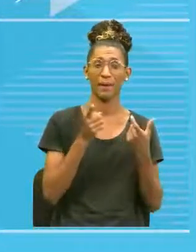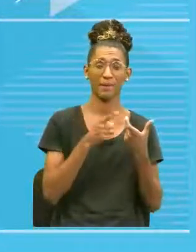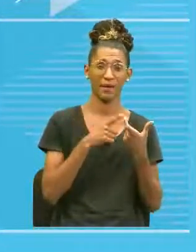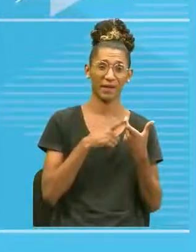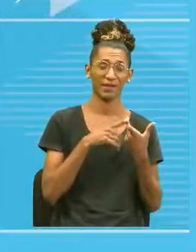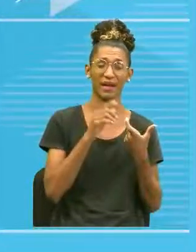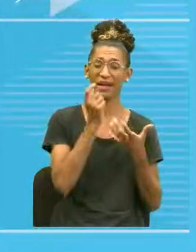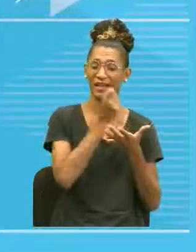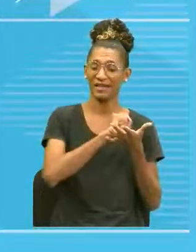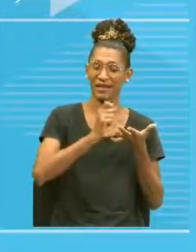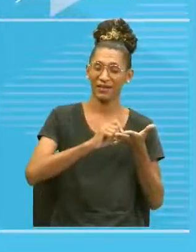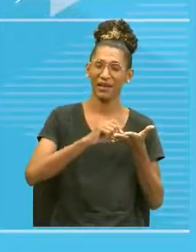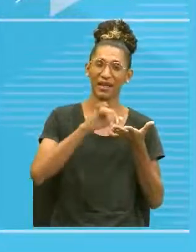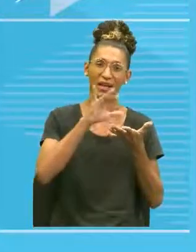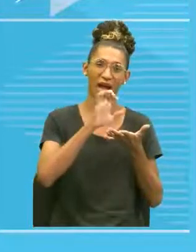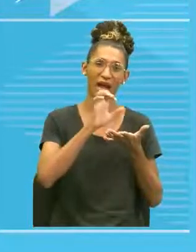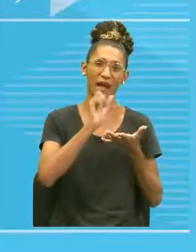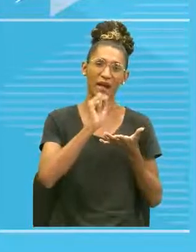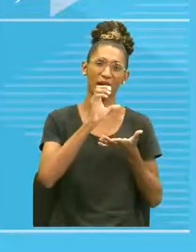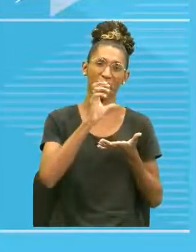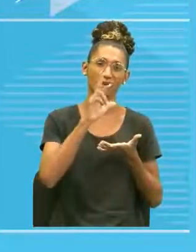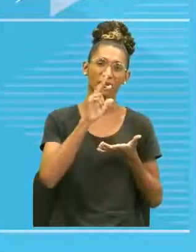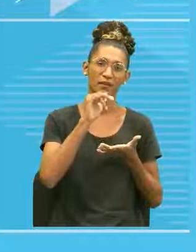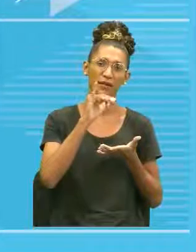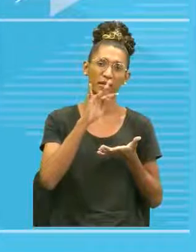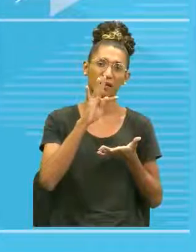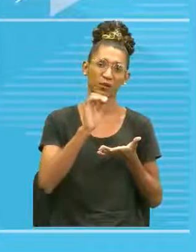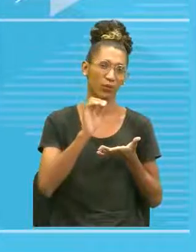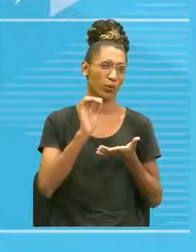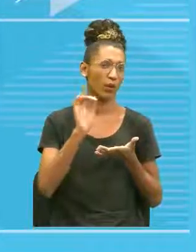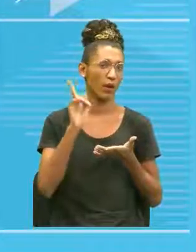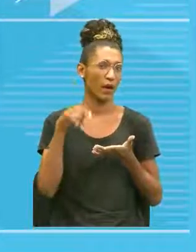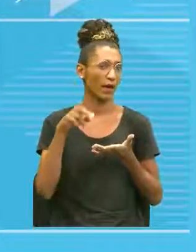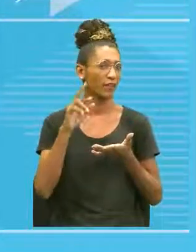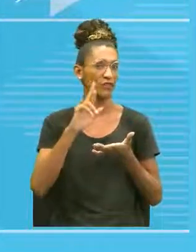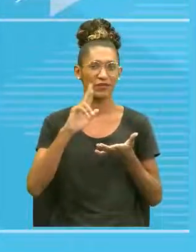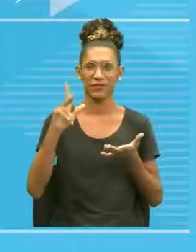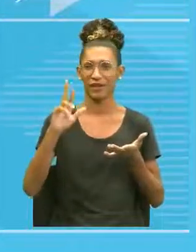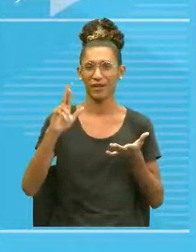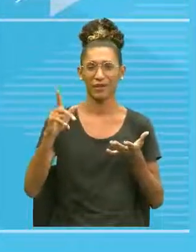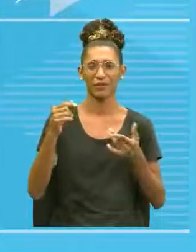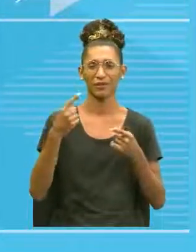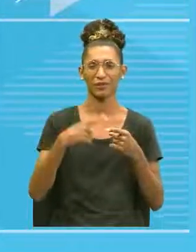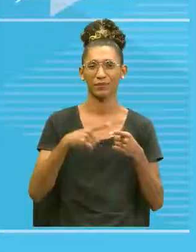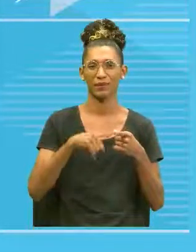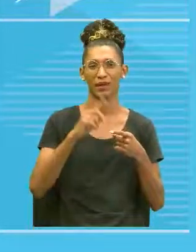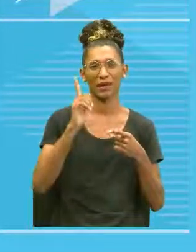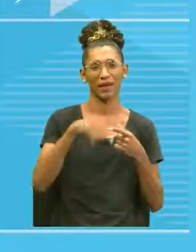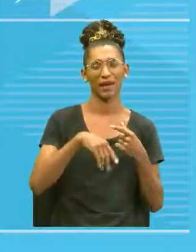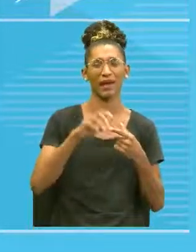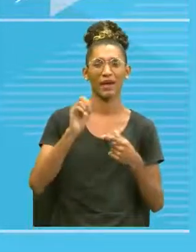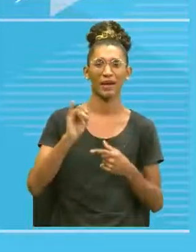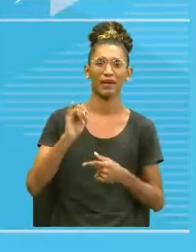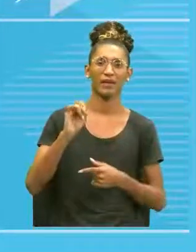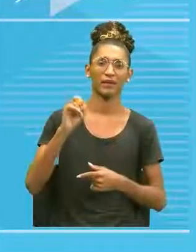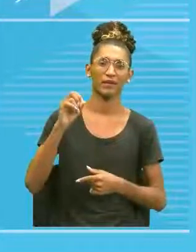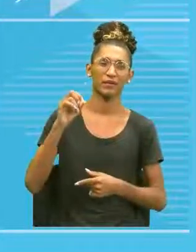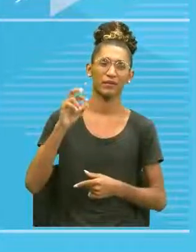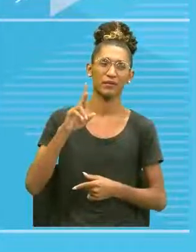e não escrevido por quê que é escrito por que é irregular